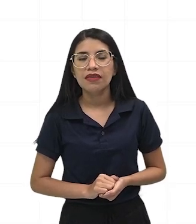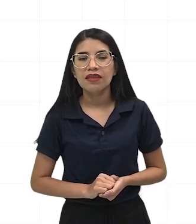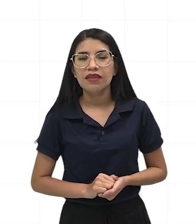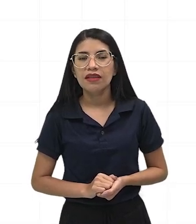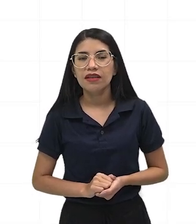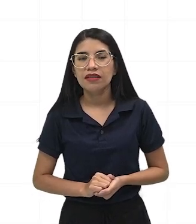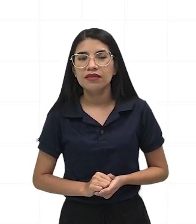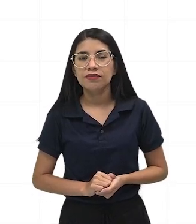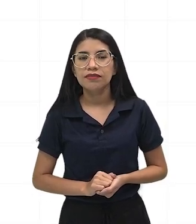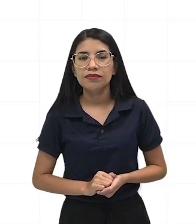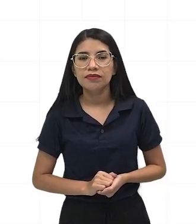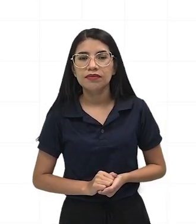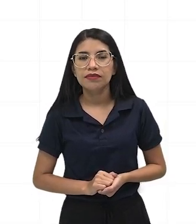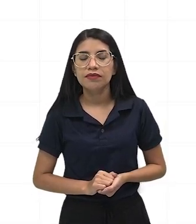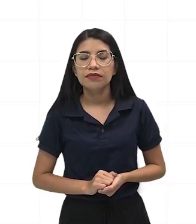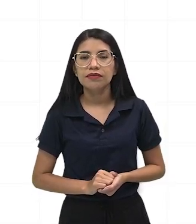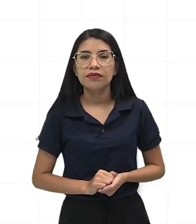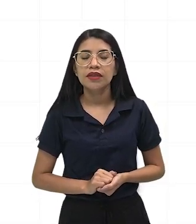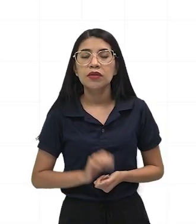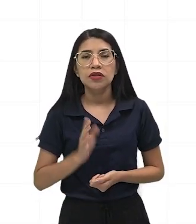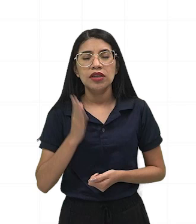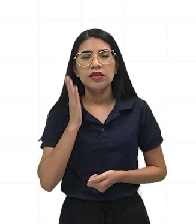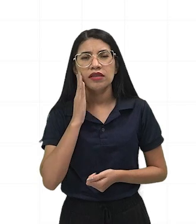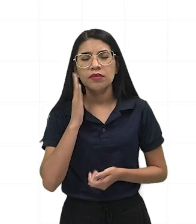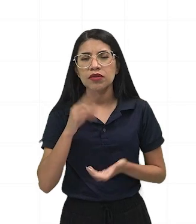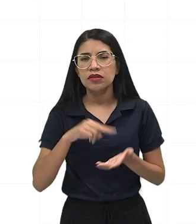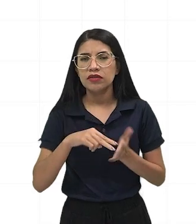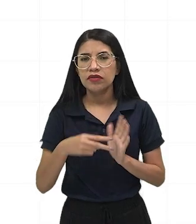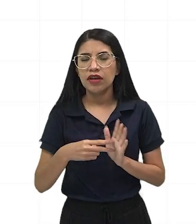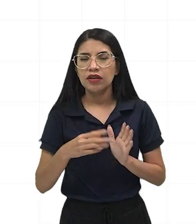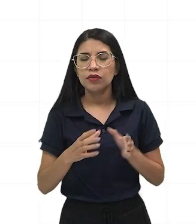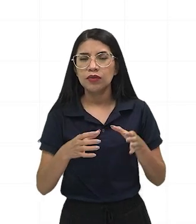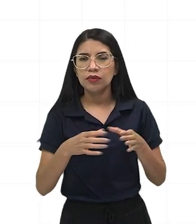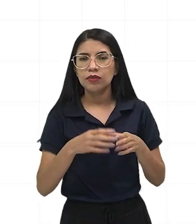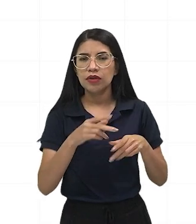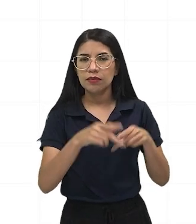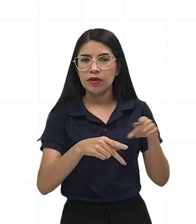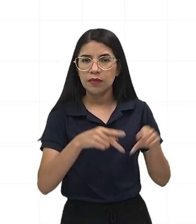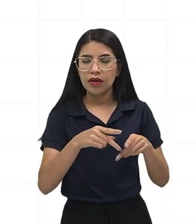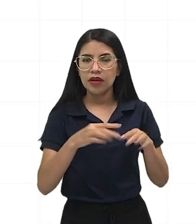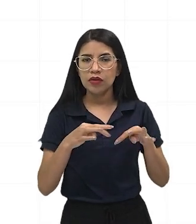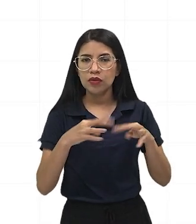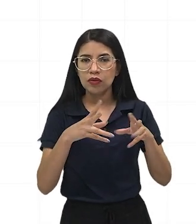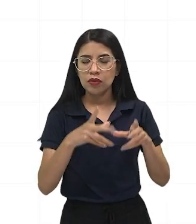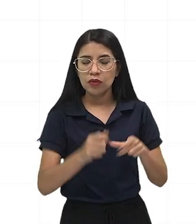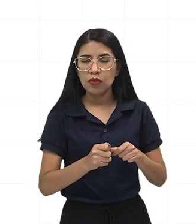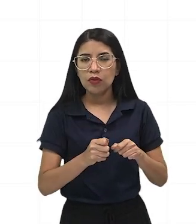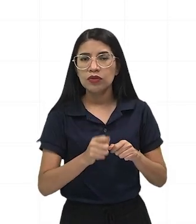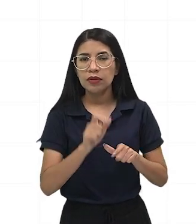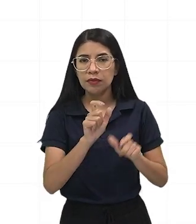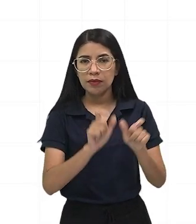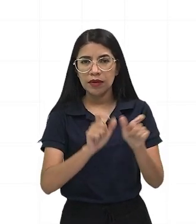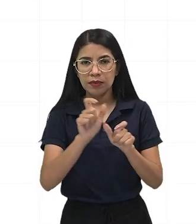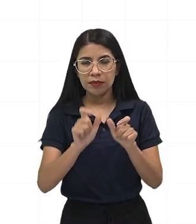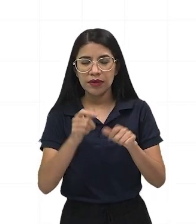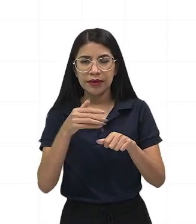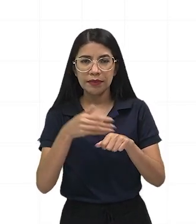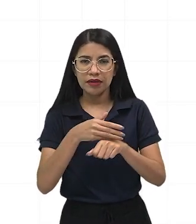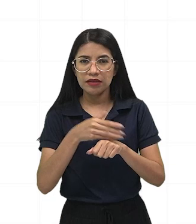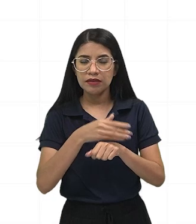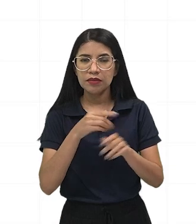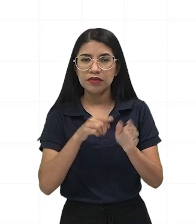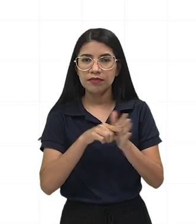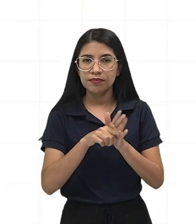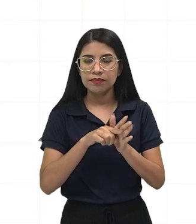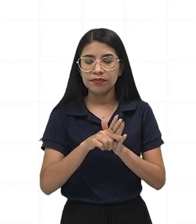então, após saber o que é uma população, que é o conjunto de todos os elementos, todos, pessoal, gravem isso,